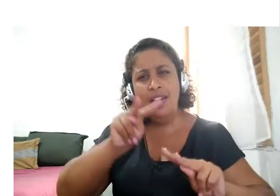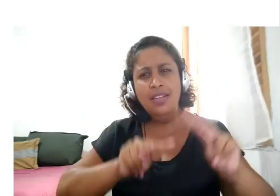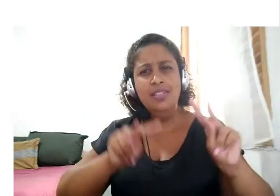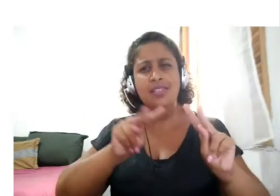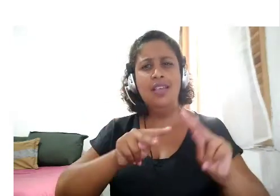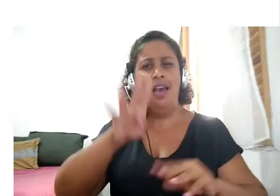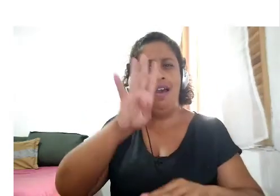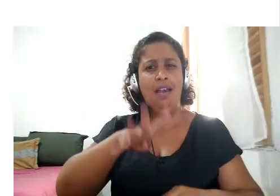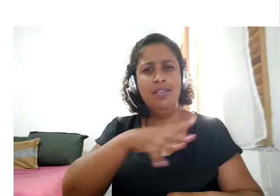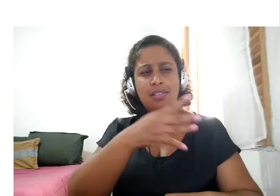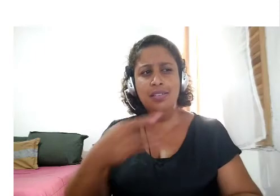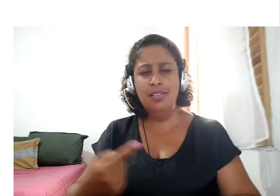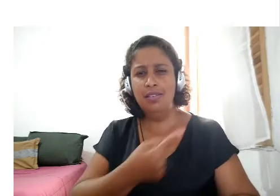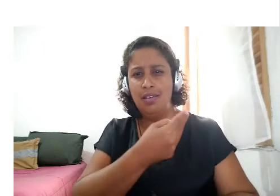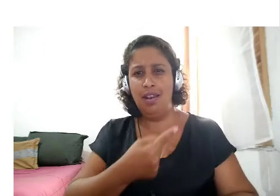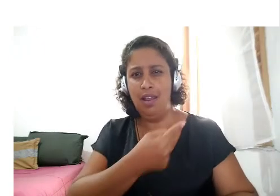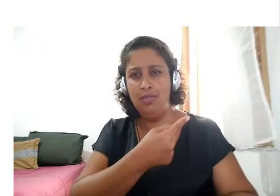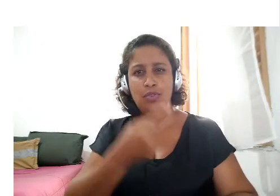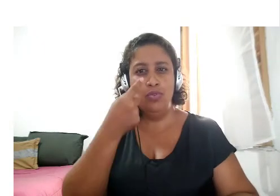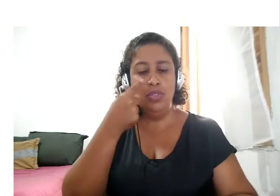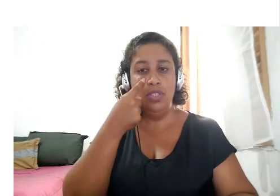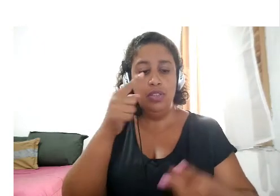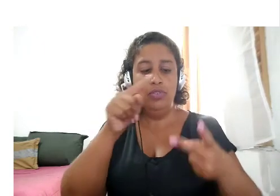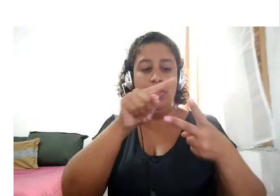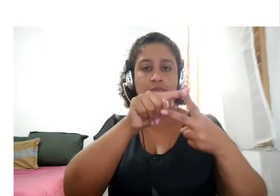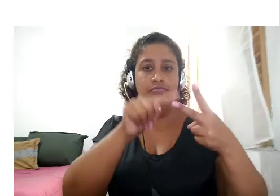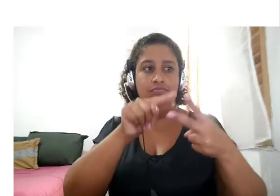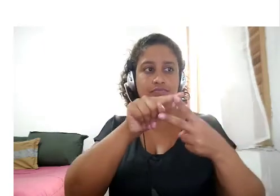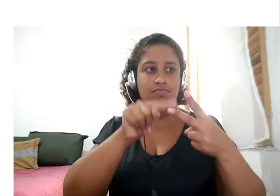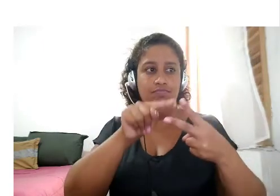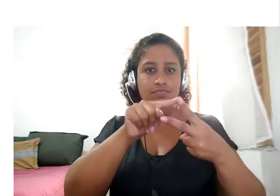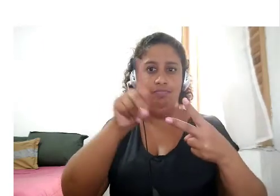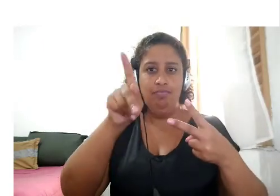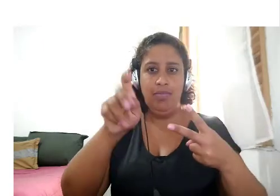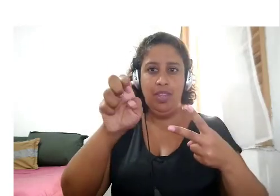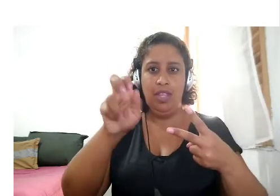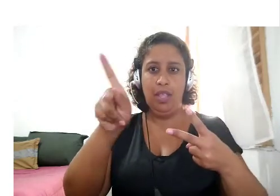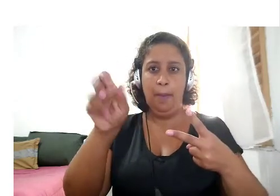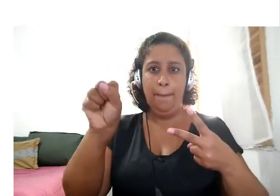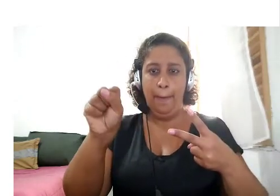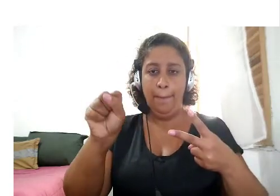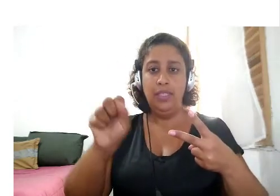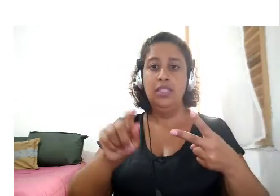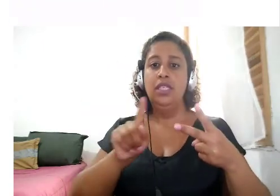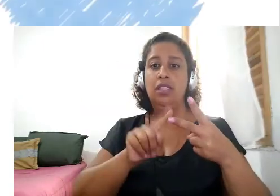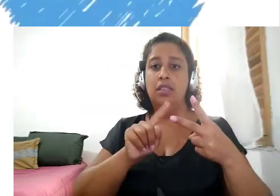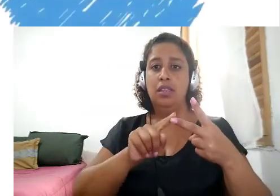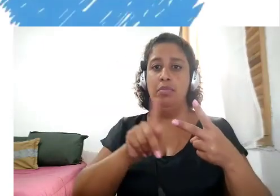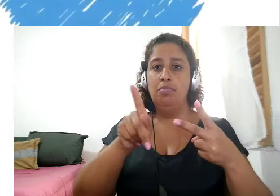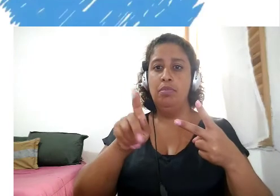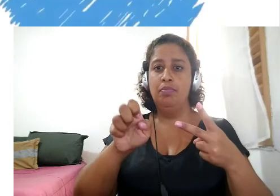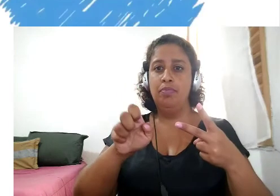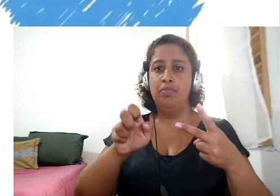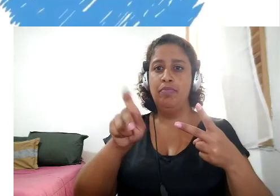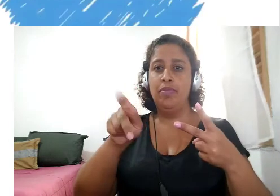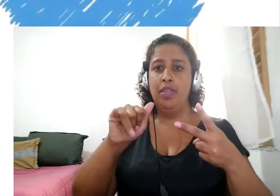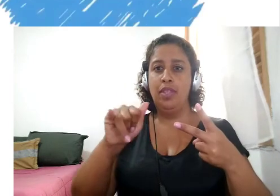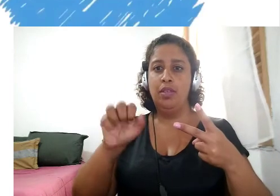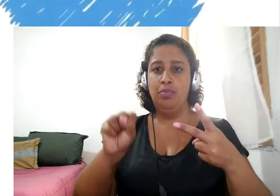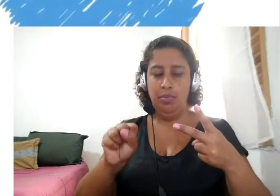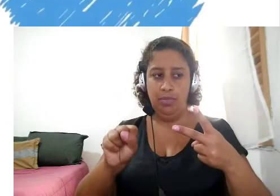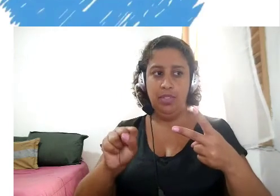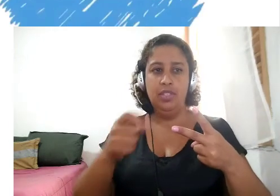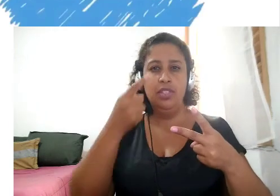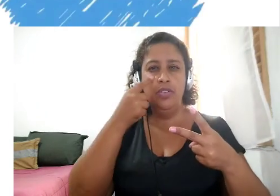os íons de sódio e cálcio fluem para dentro da célula. Já no caso do PIPs, fontes ativas são geradas quando